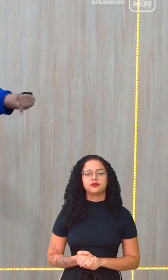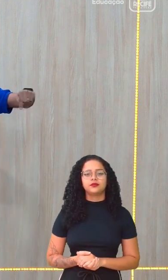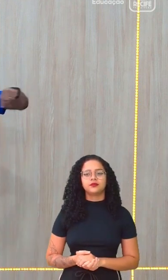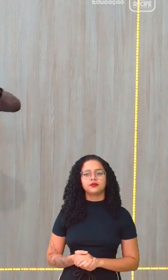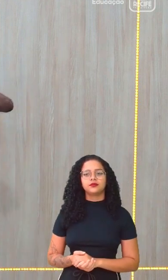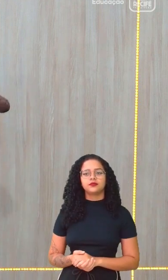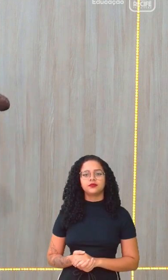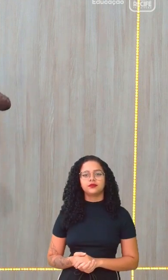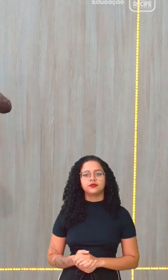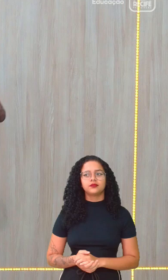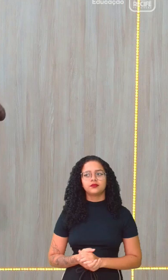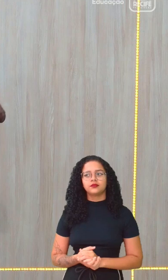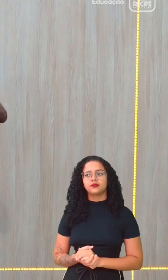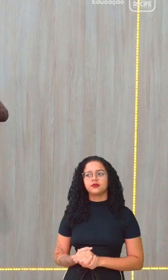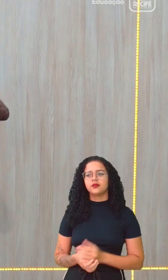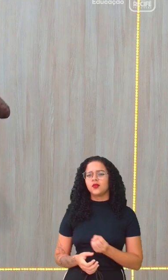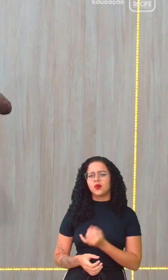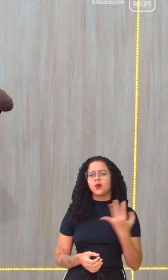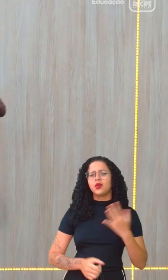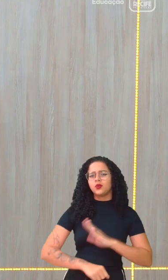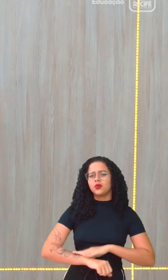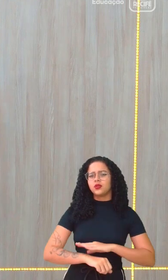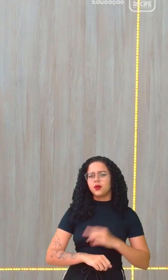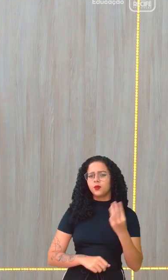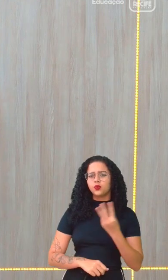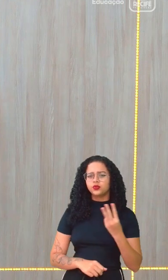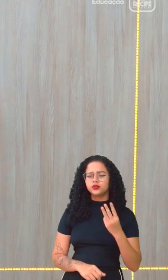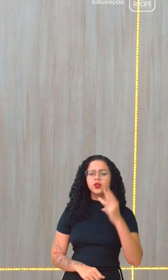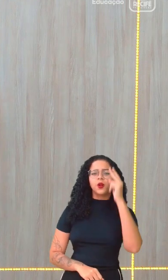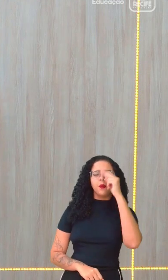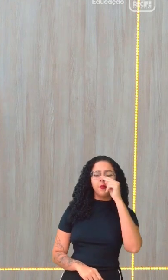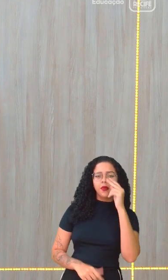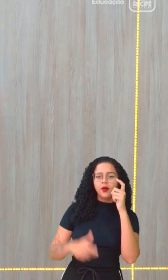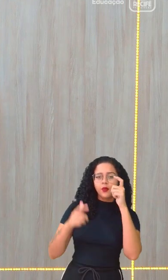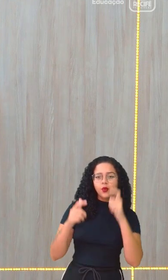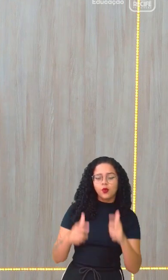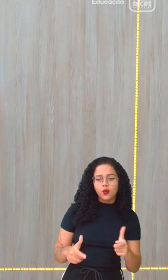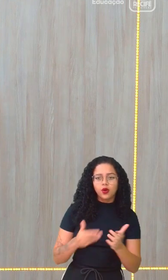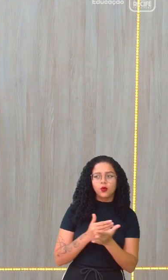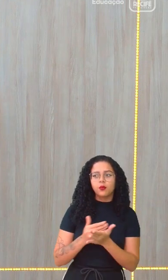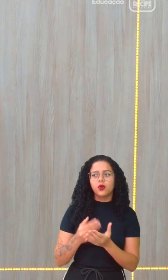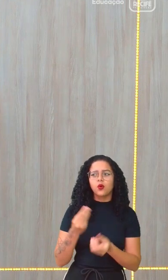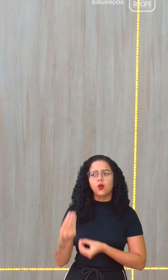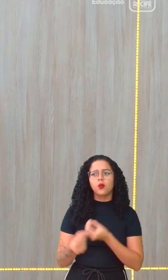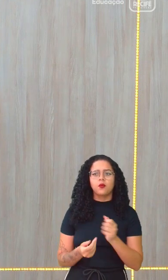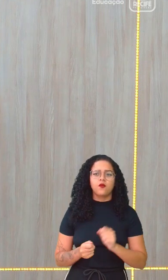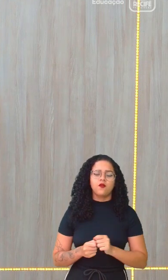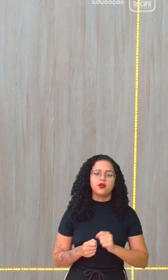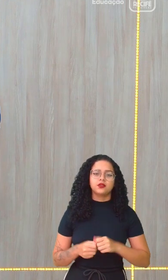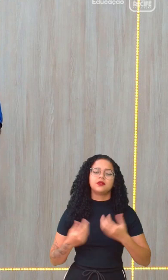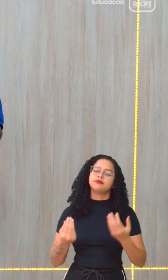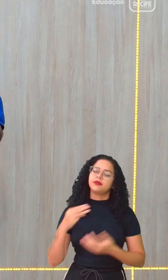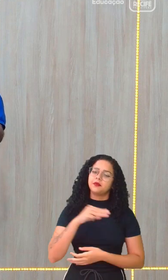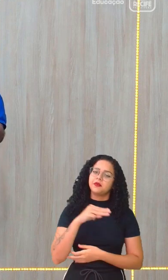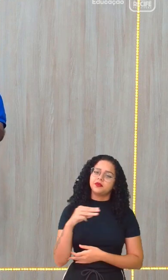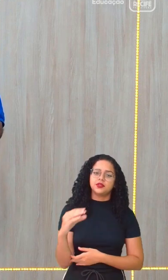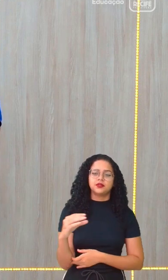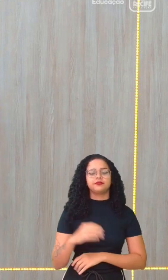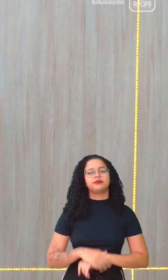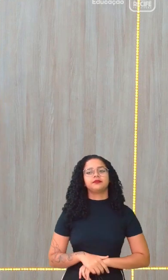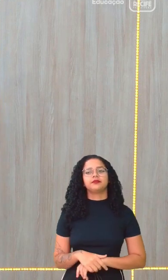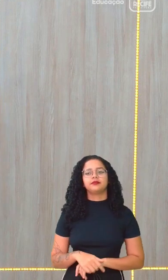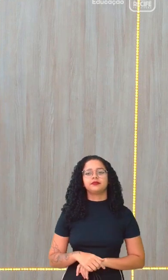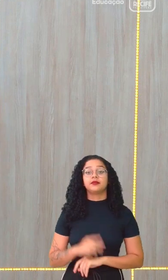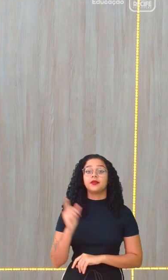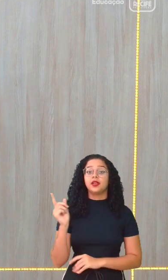6 minutos. E quanto tempo os três vai dar no mesmo ponto de partida? E aí, como é que eu faço isso? MMC. E